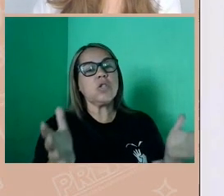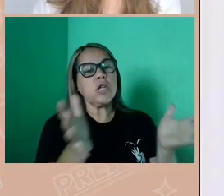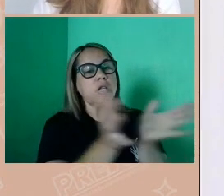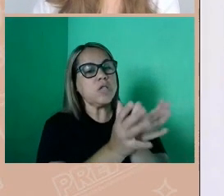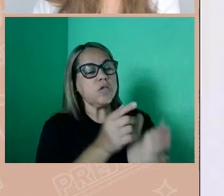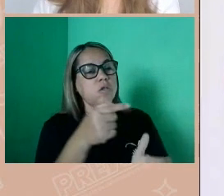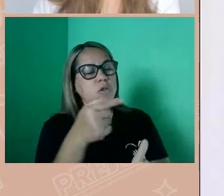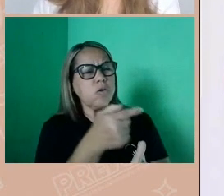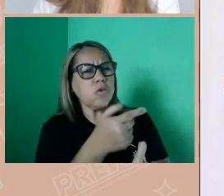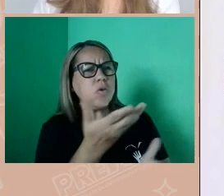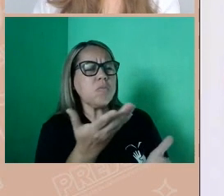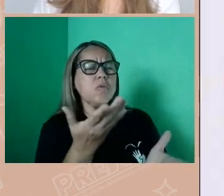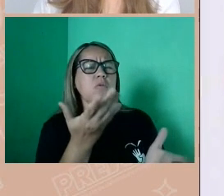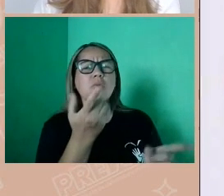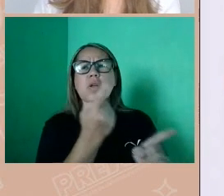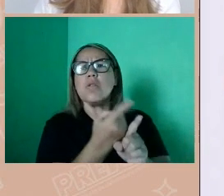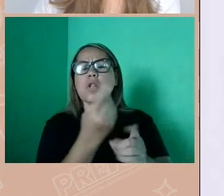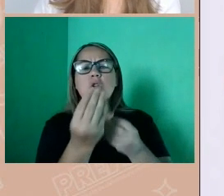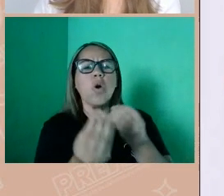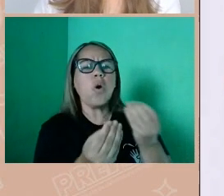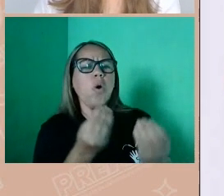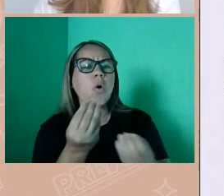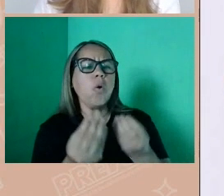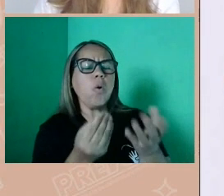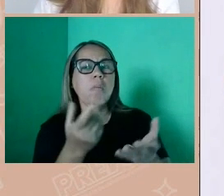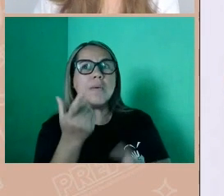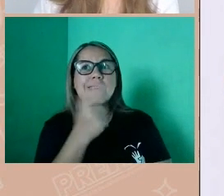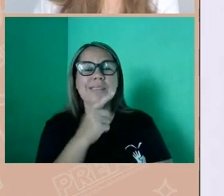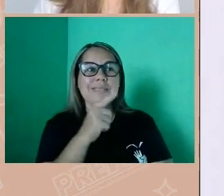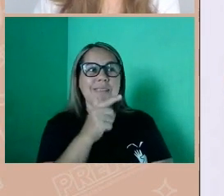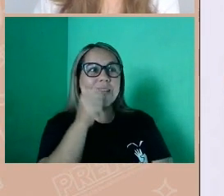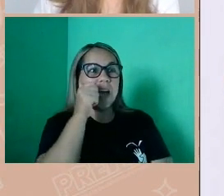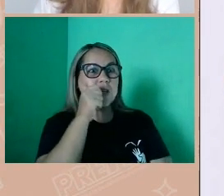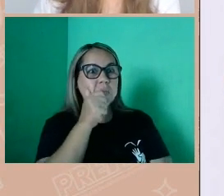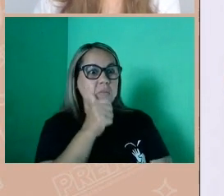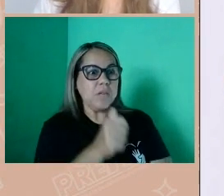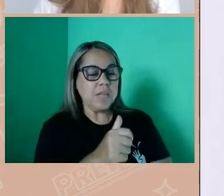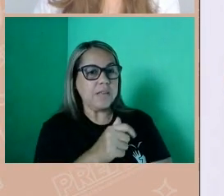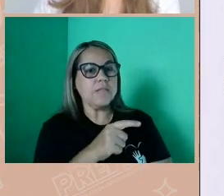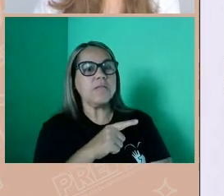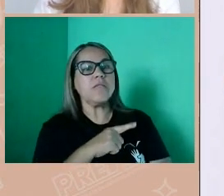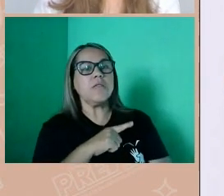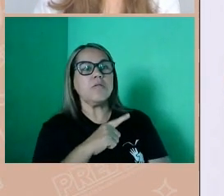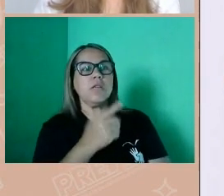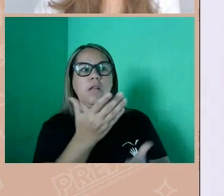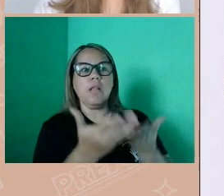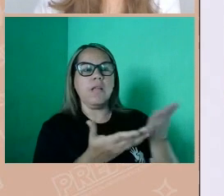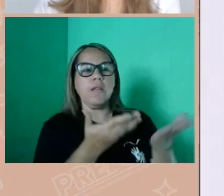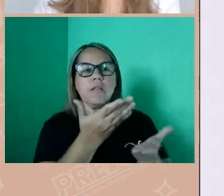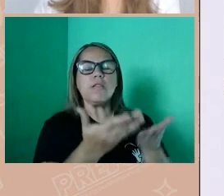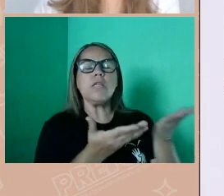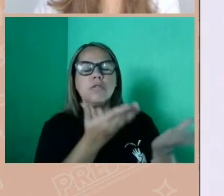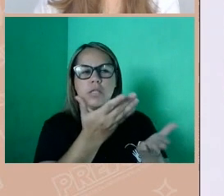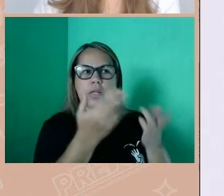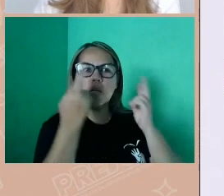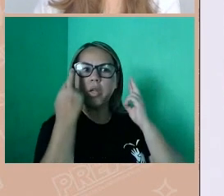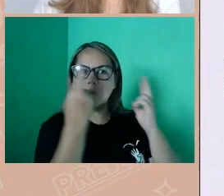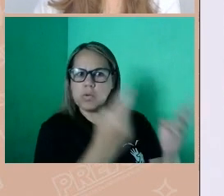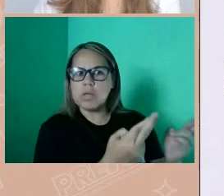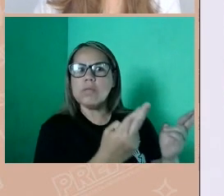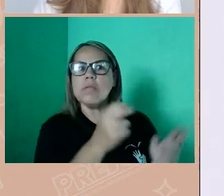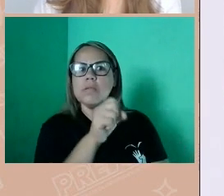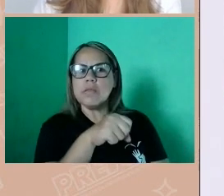encontrar formas de garantir que as mulheres não seriam tratadas de forma desrespeitosa tá disrespectful